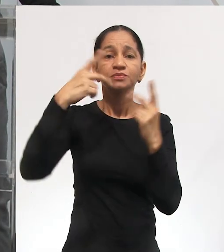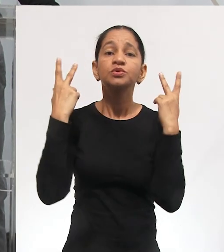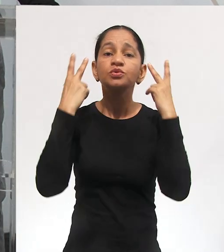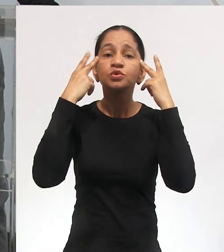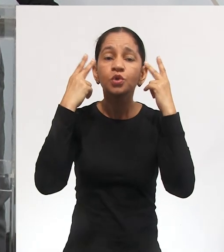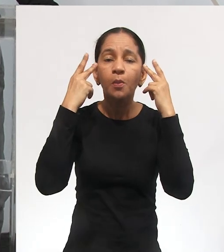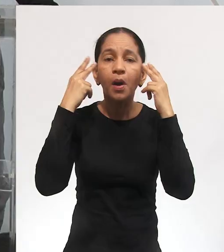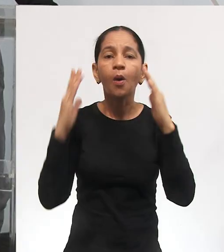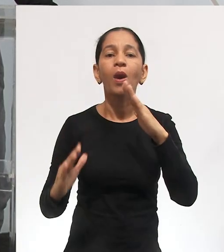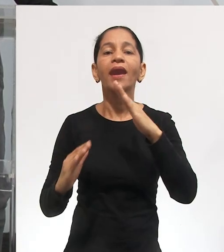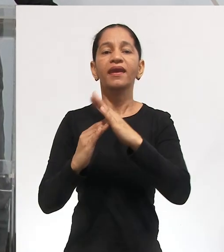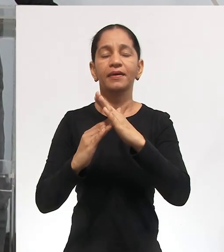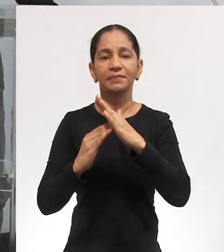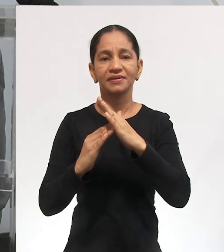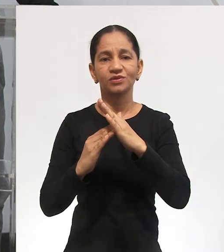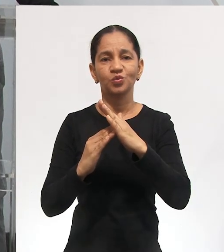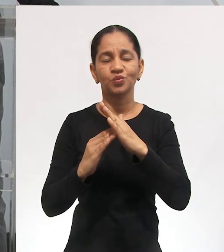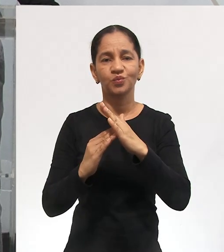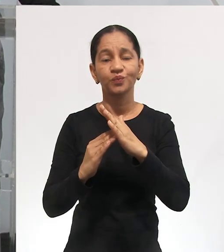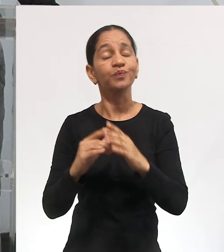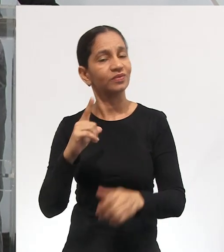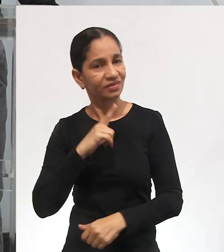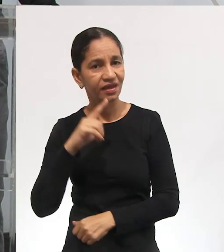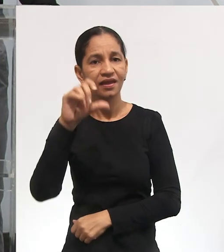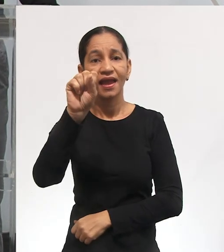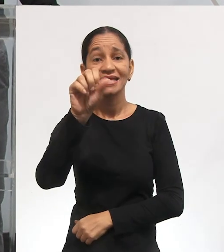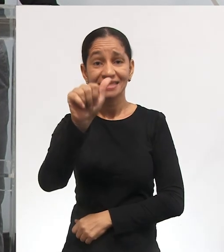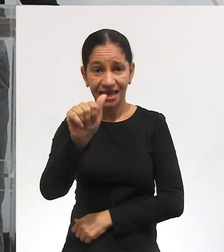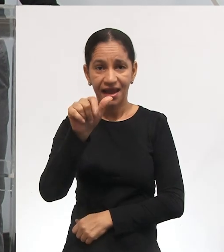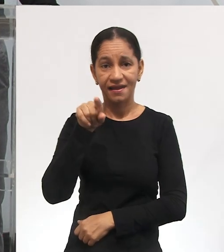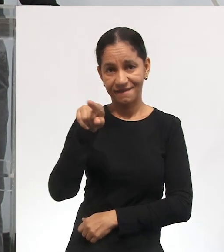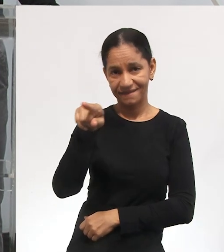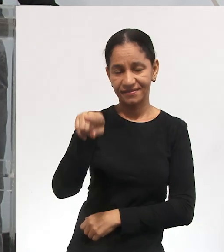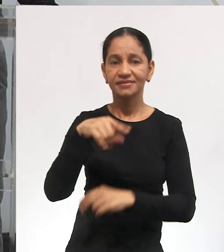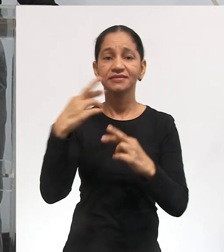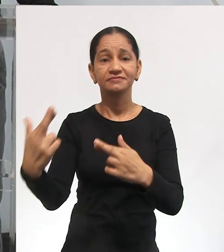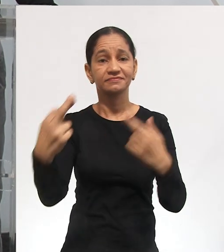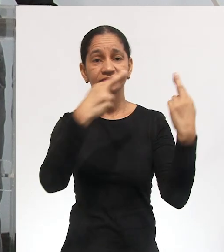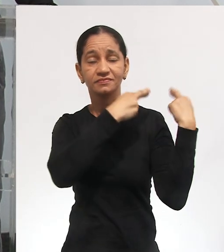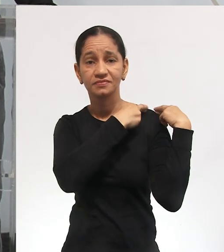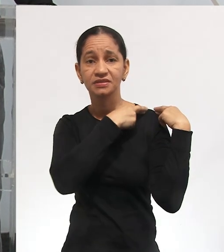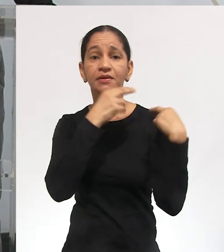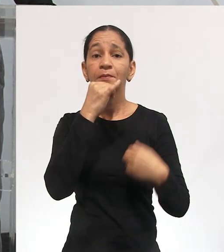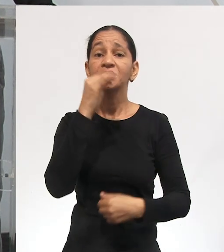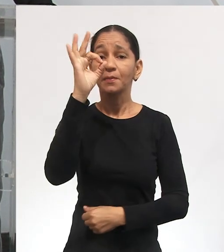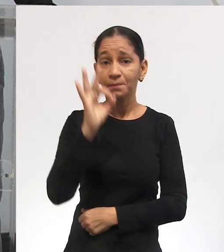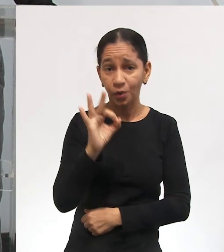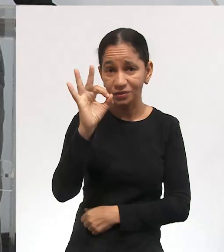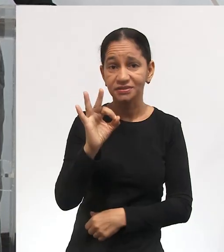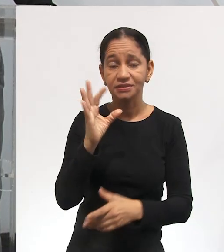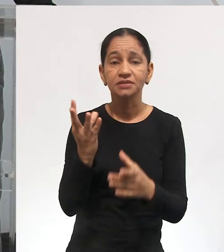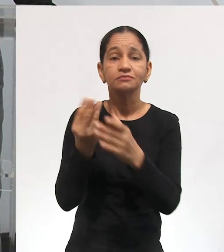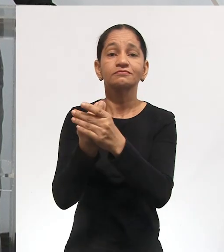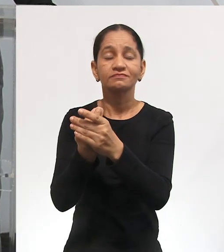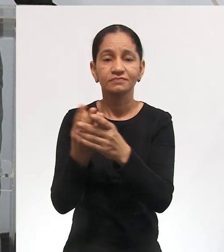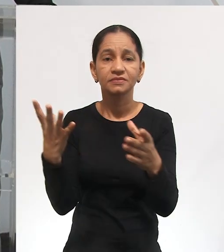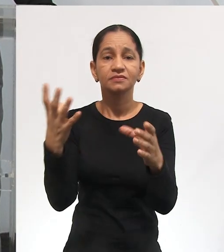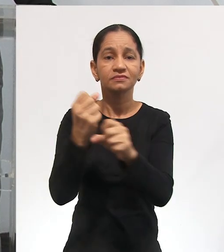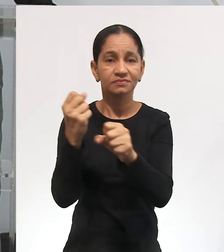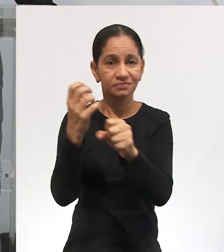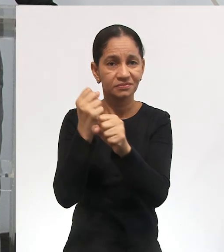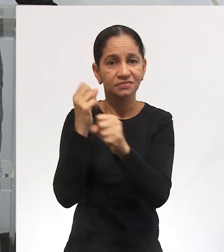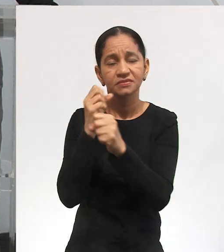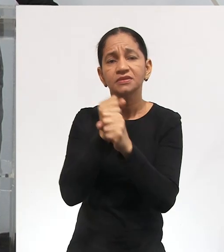as sociedades limitadas. Notem que a responsabilidade do sócio cotista, nesse caso,